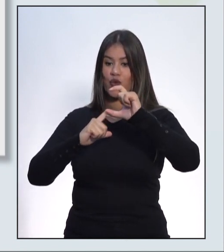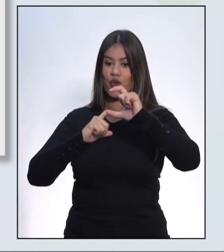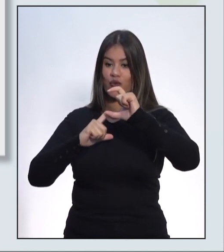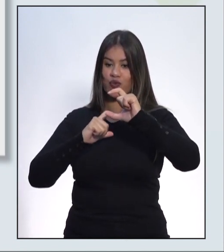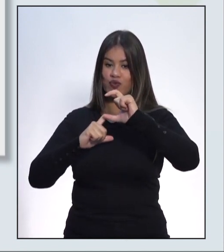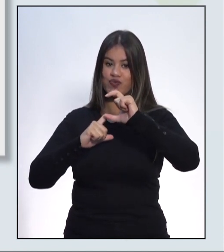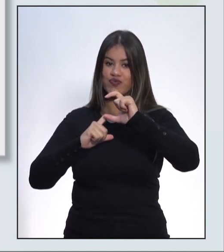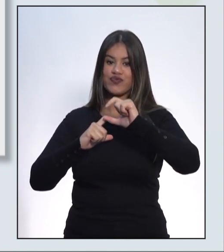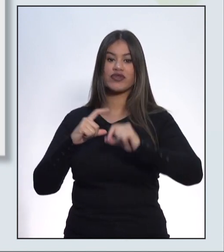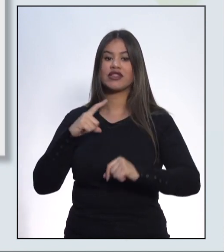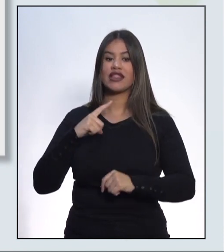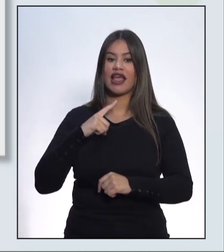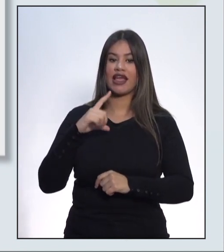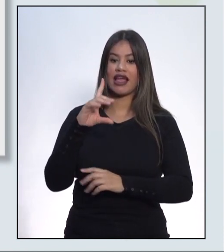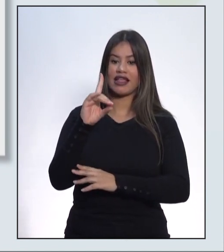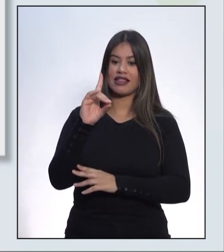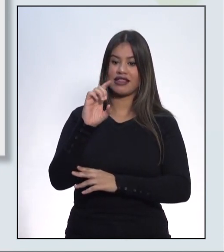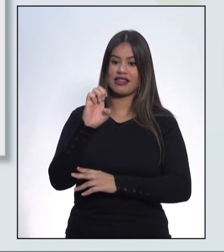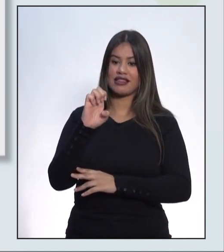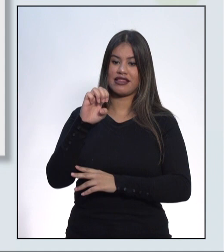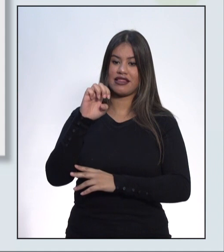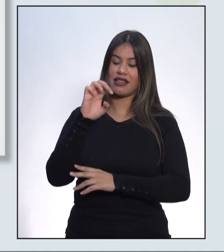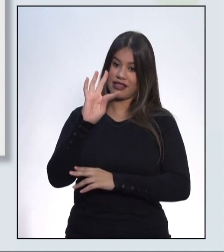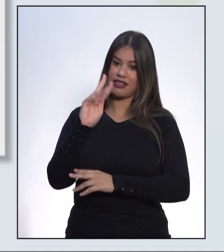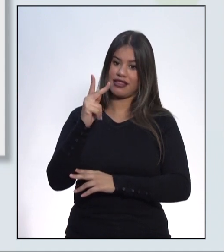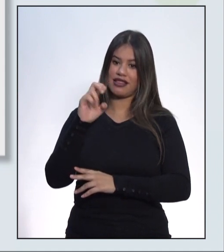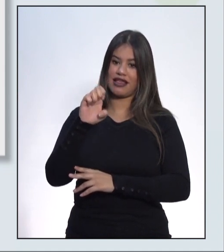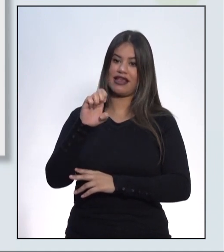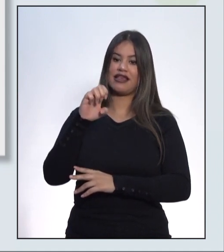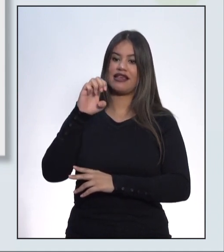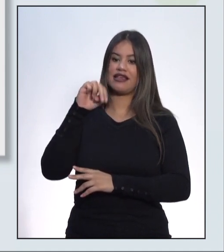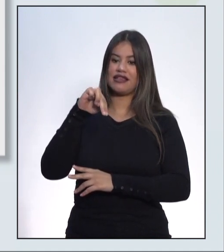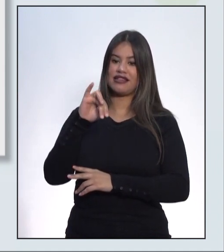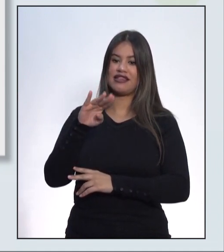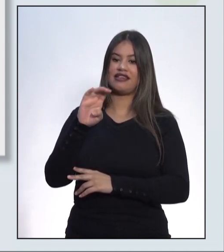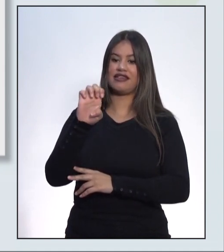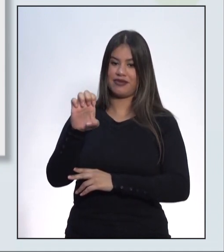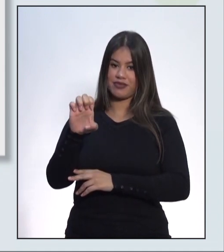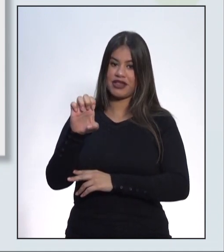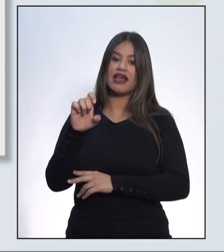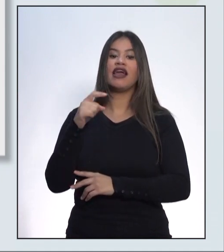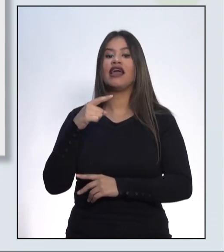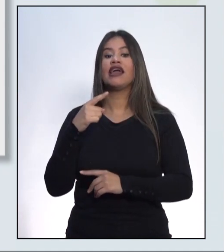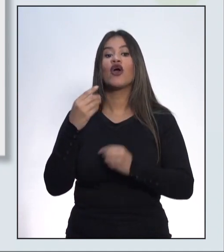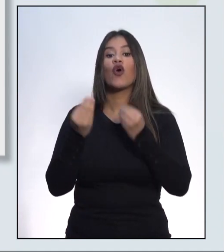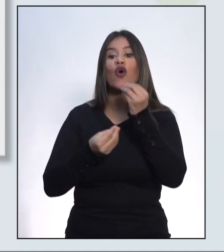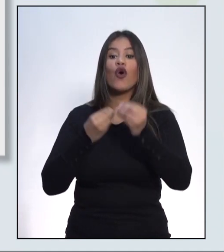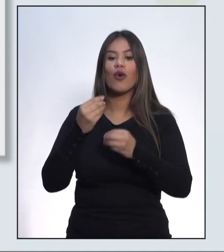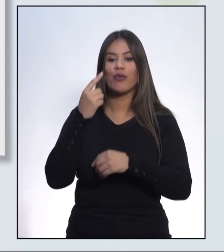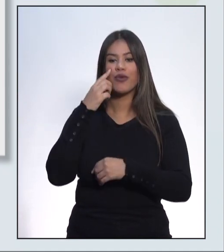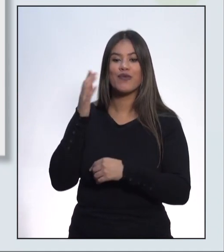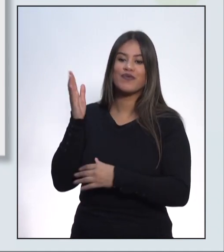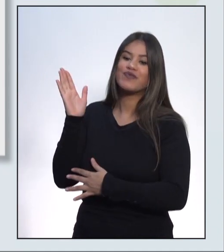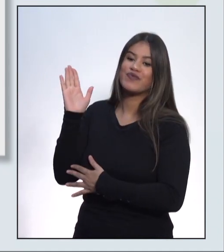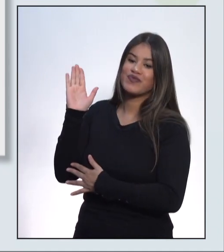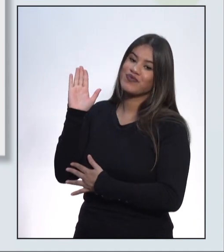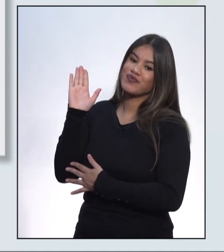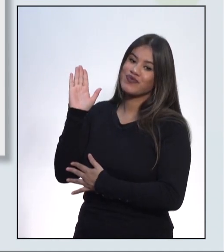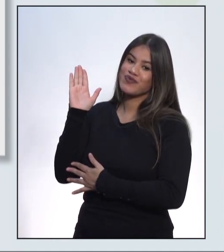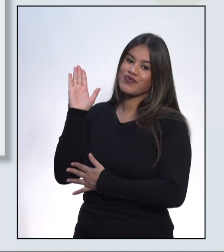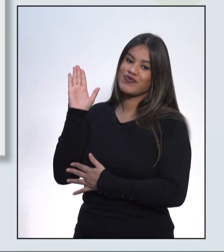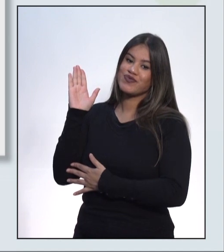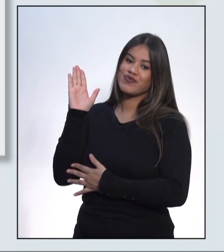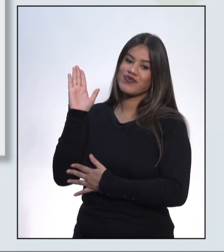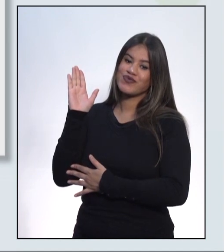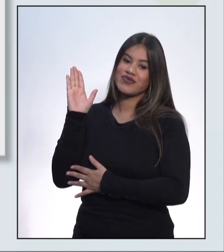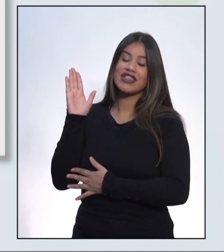esse site DENIB, em que os conteúdos, as informações, são compartilhados, olha só, por meio de